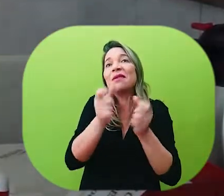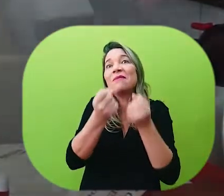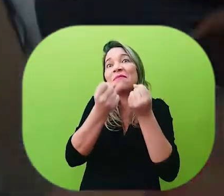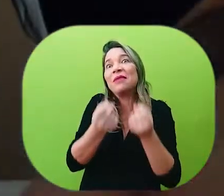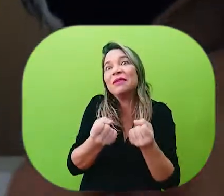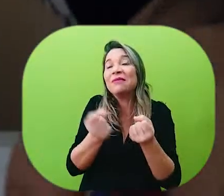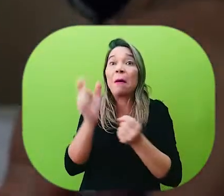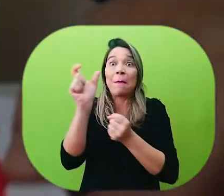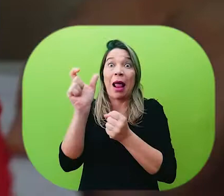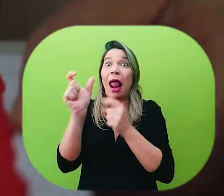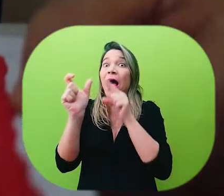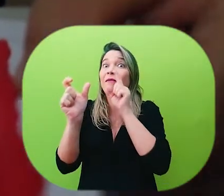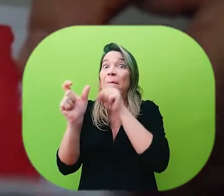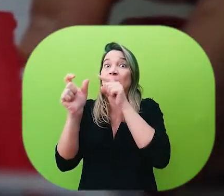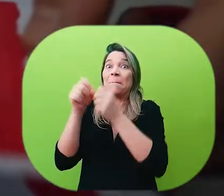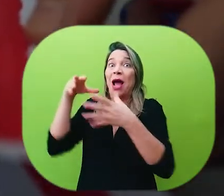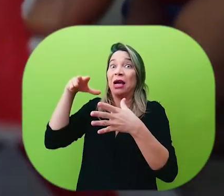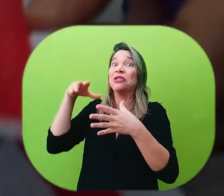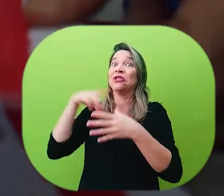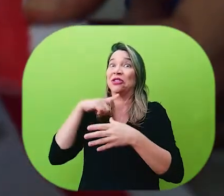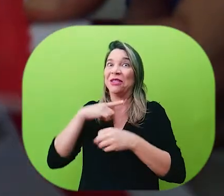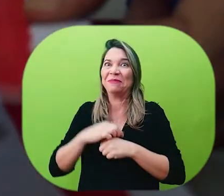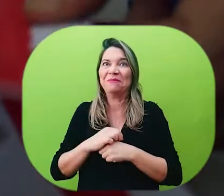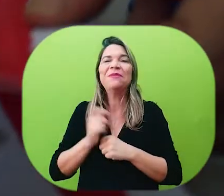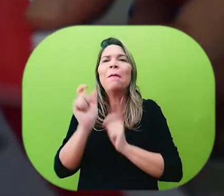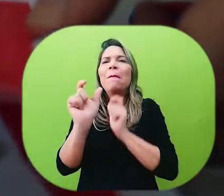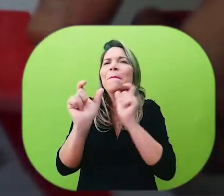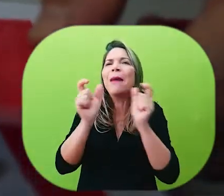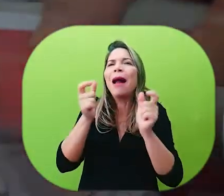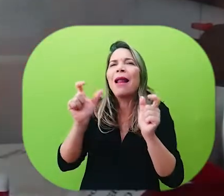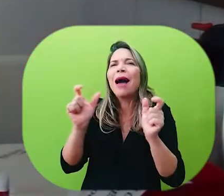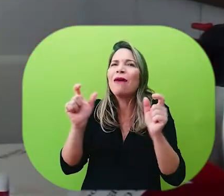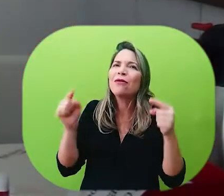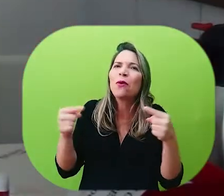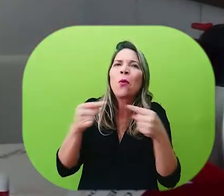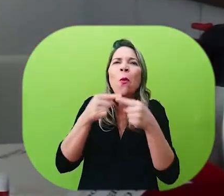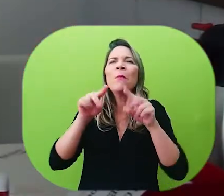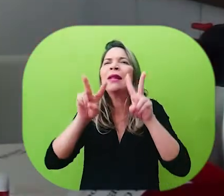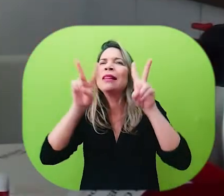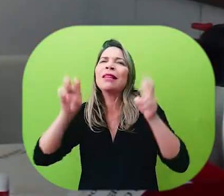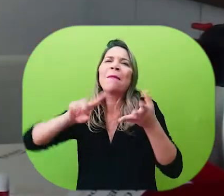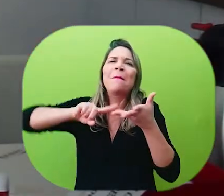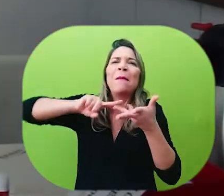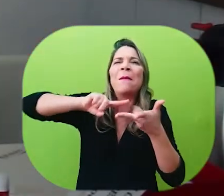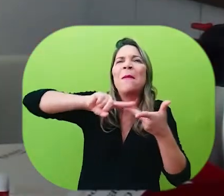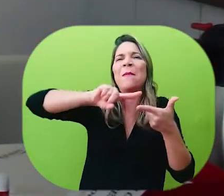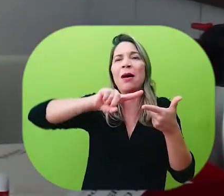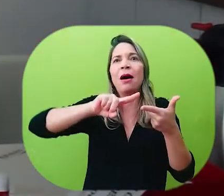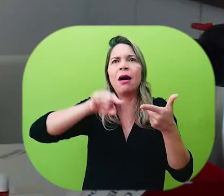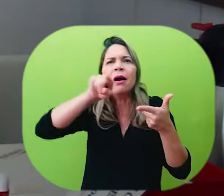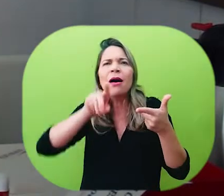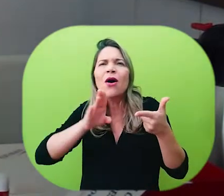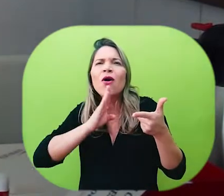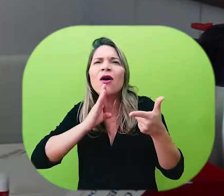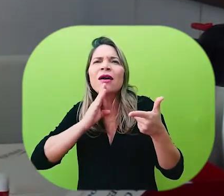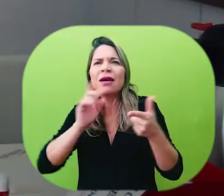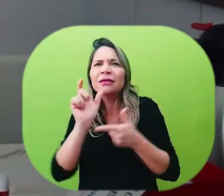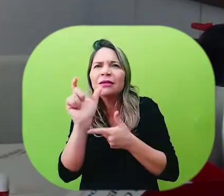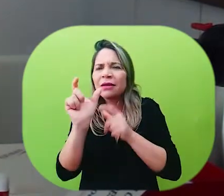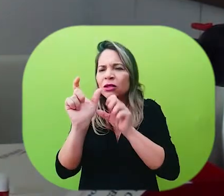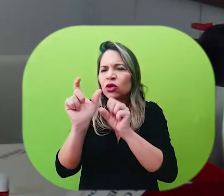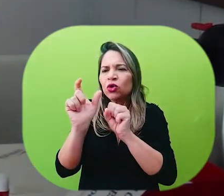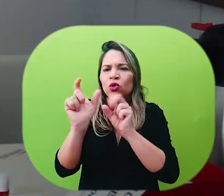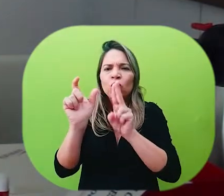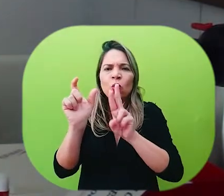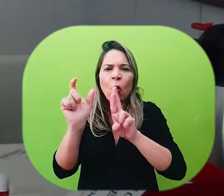leves, palavras pesadas e até palavras mágicas. As palavras sempre estão à procura de temas fantásticos. Você já ouviu falar